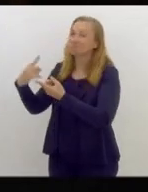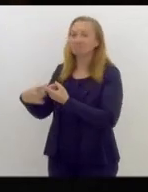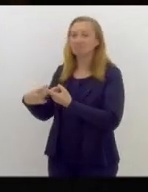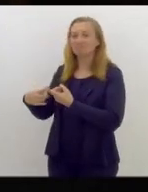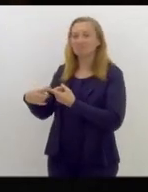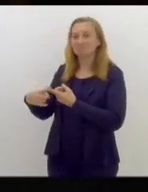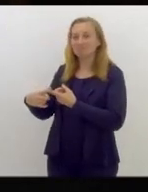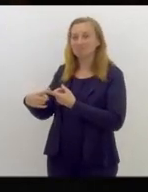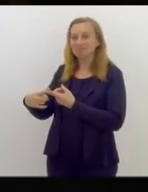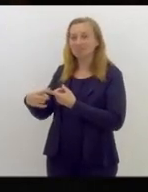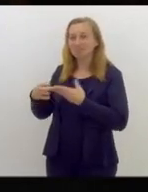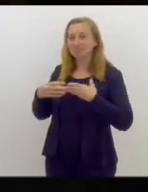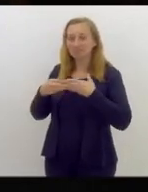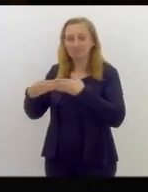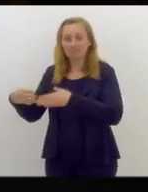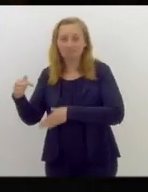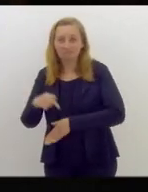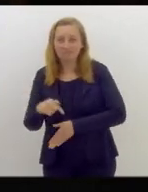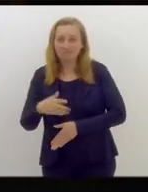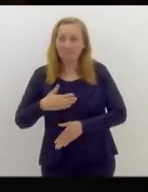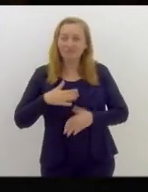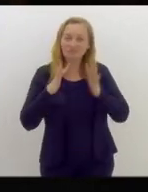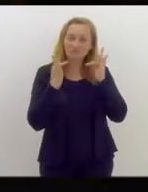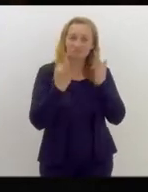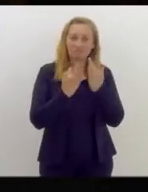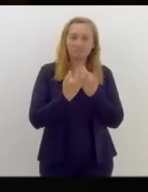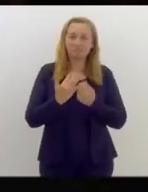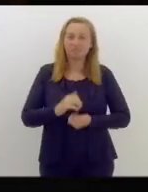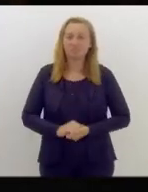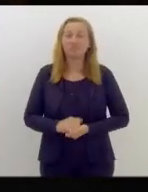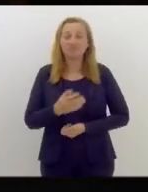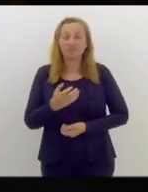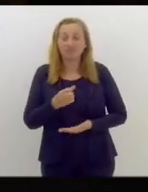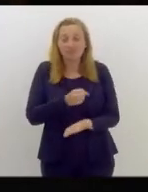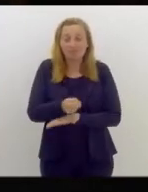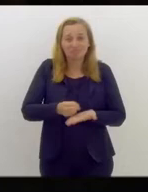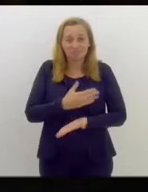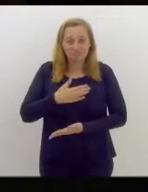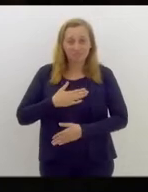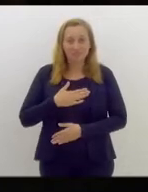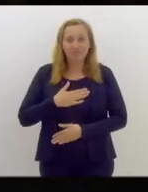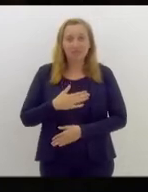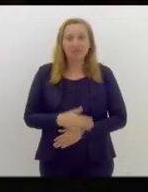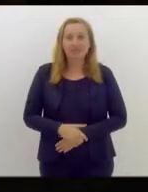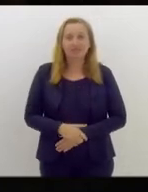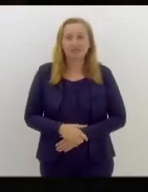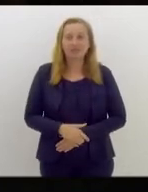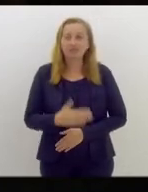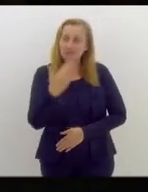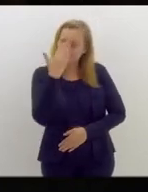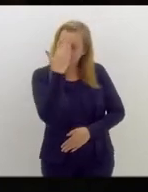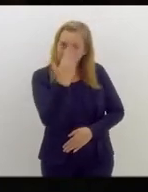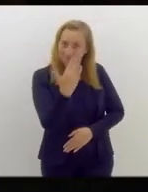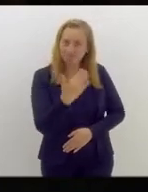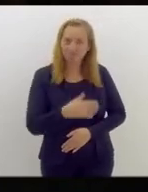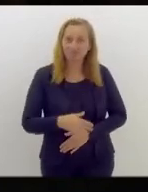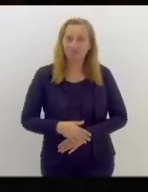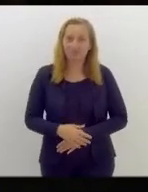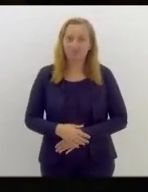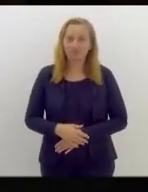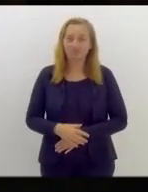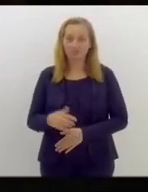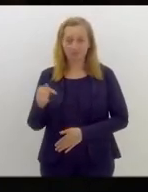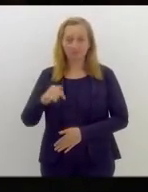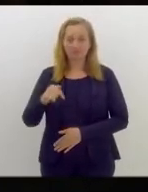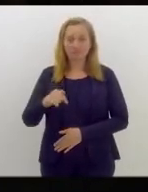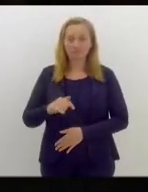aqui. A minha família, que é a minha base. Muito obrigada. Aqui